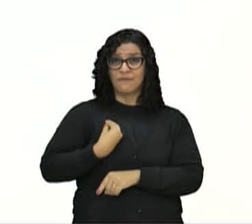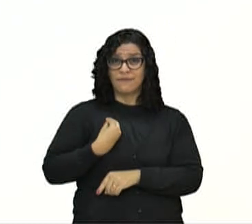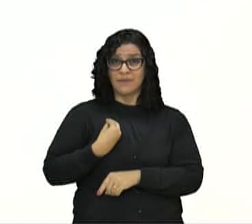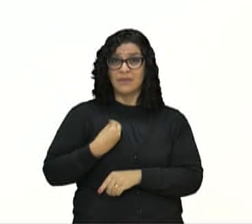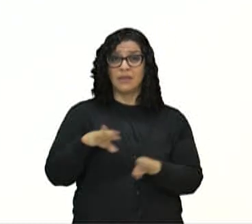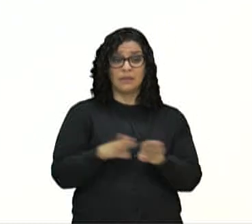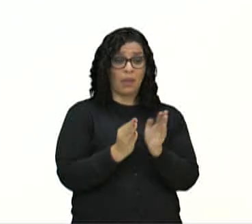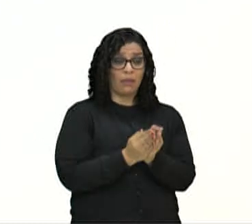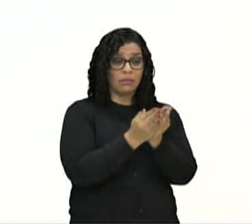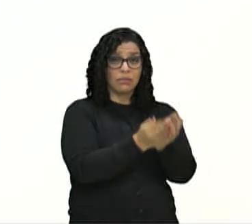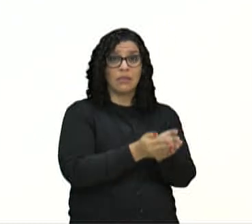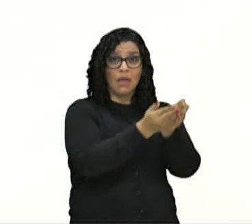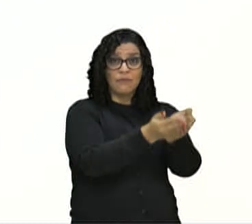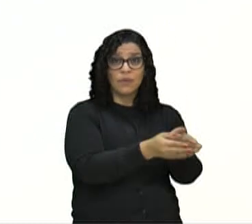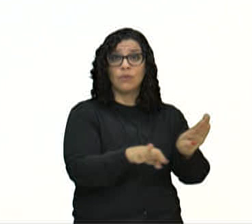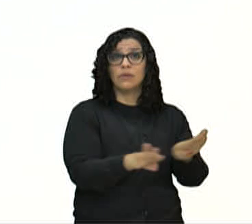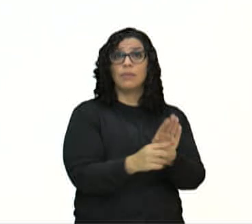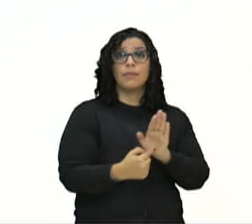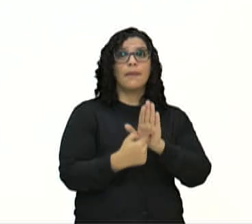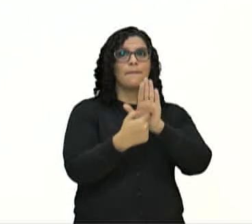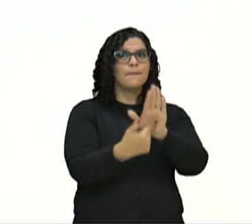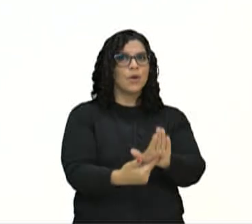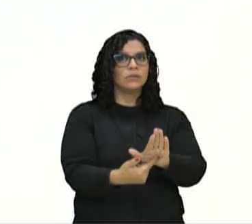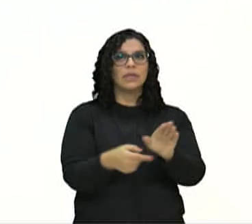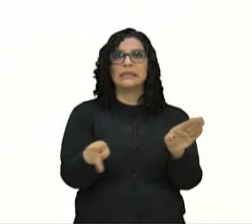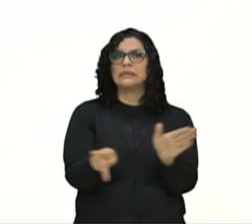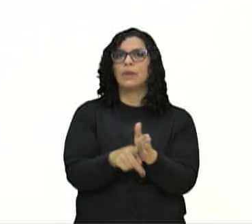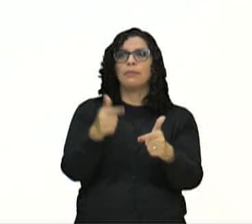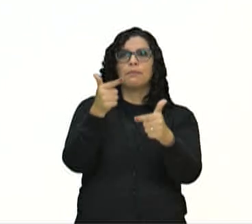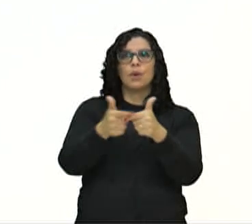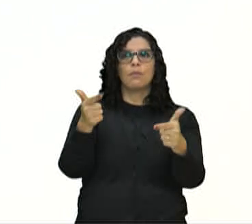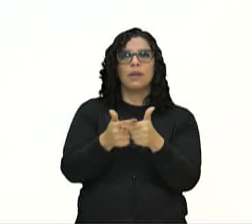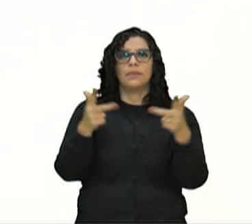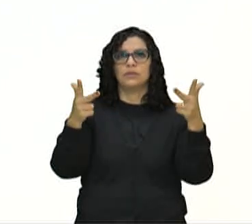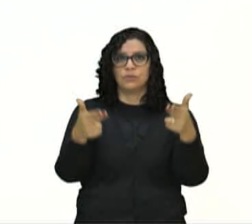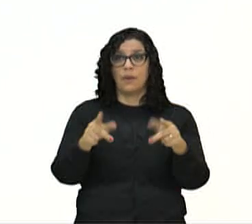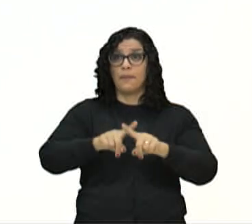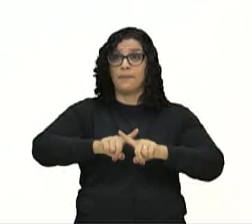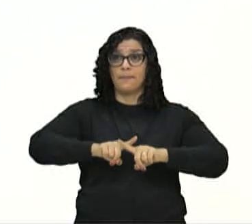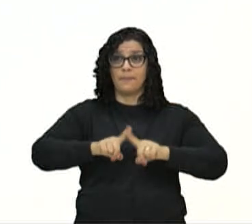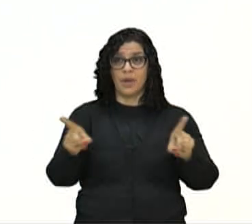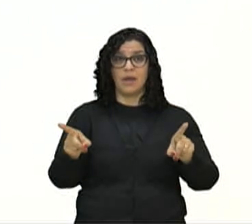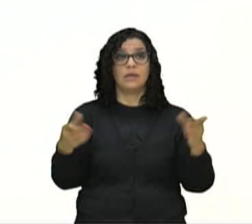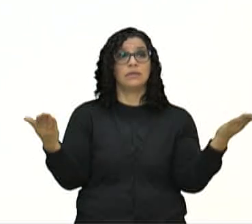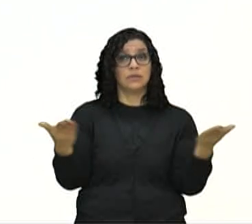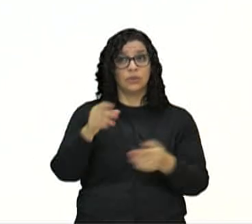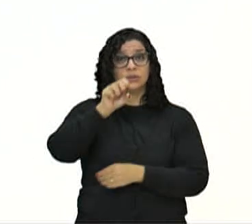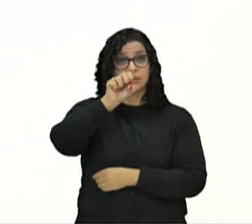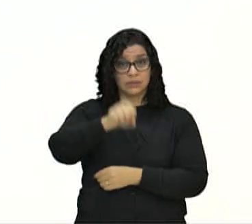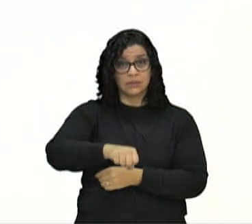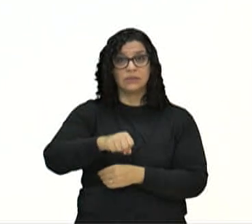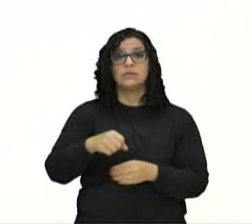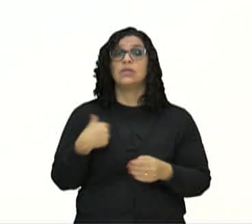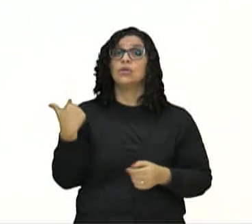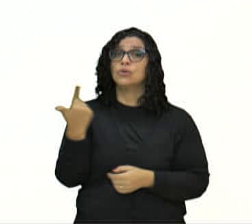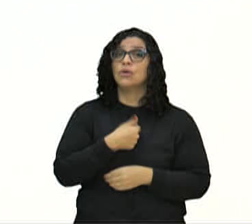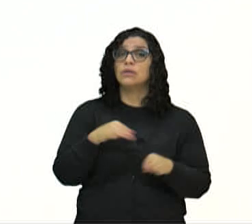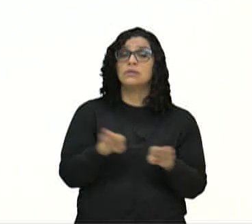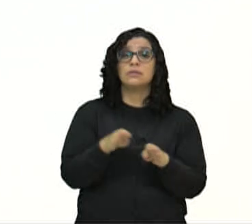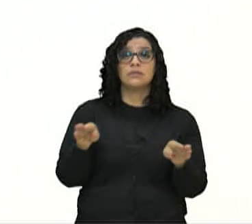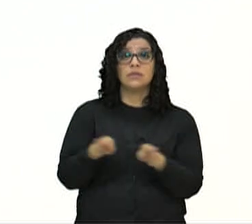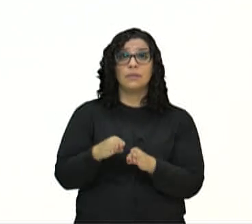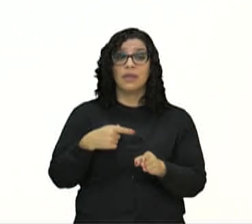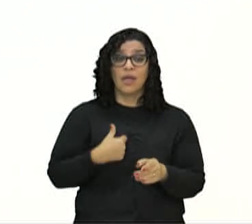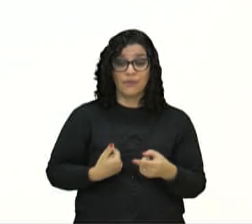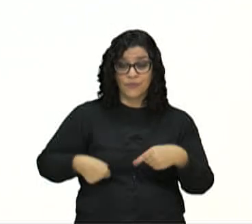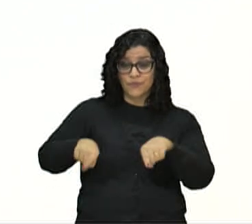para não me expor a idênticos desastres, mas sim iria direitinho